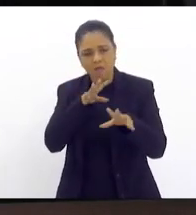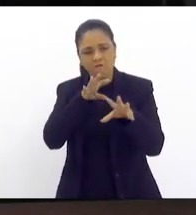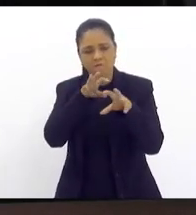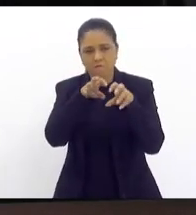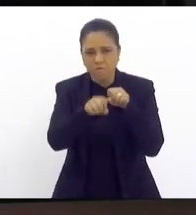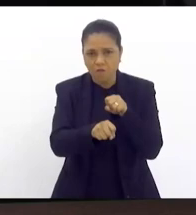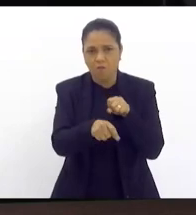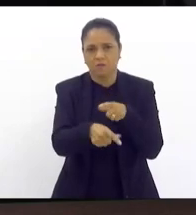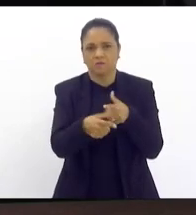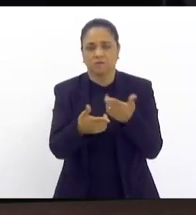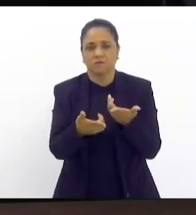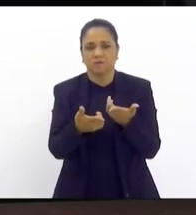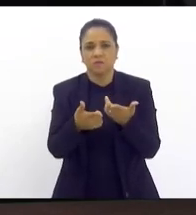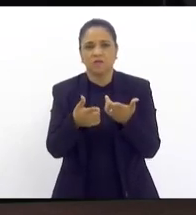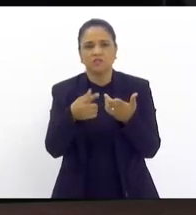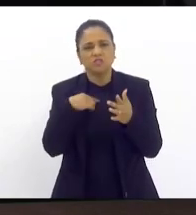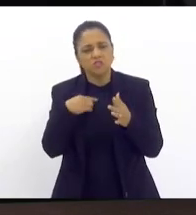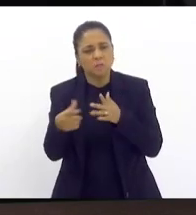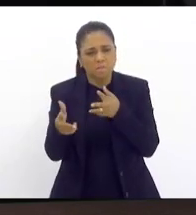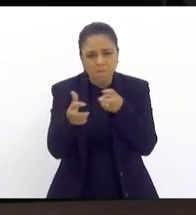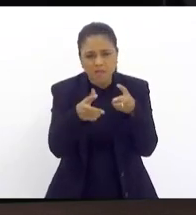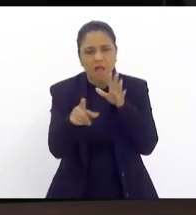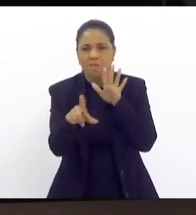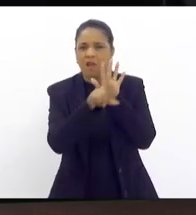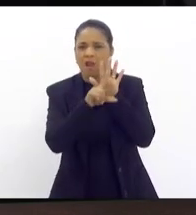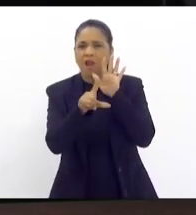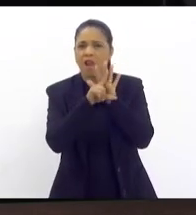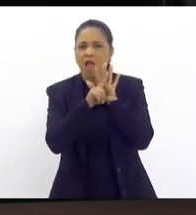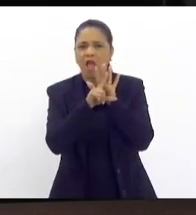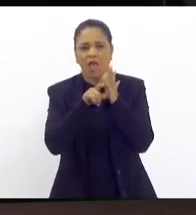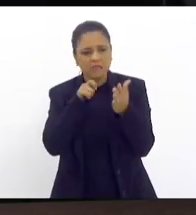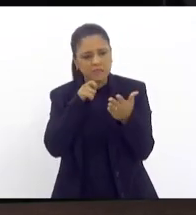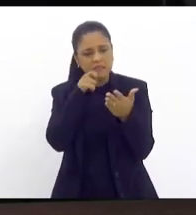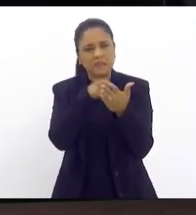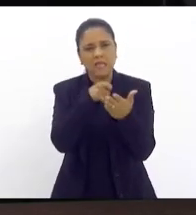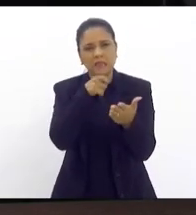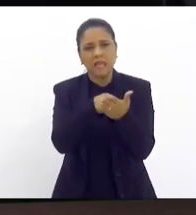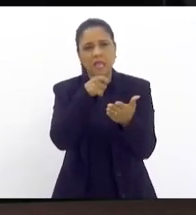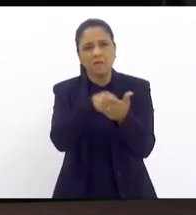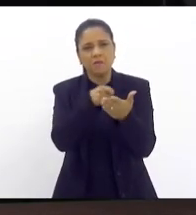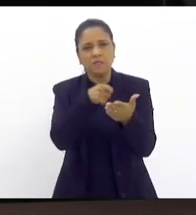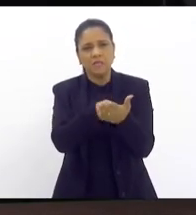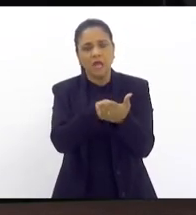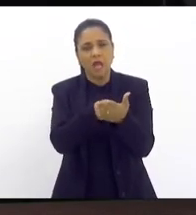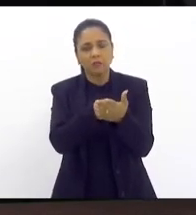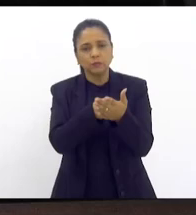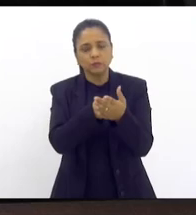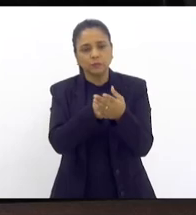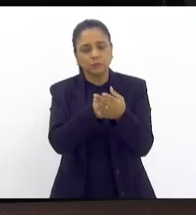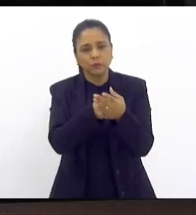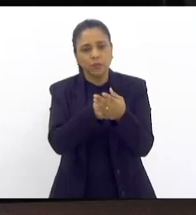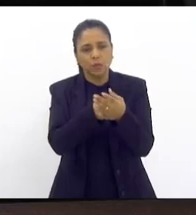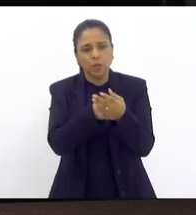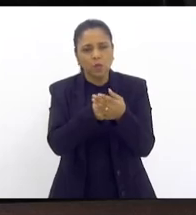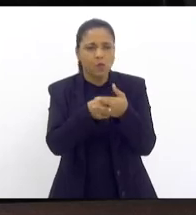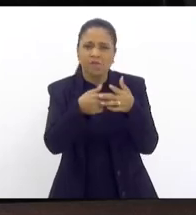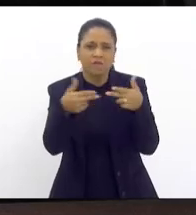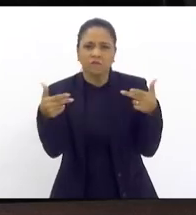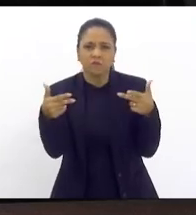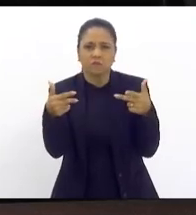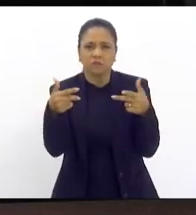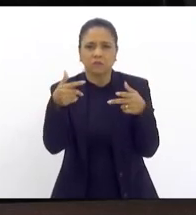aí determinando que se tenha diversas coisas para os nossos alunos mas